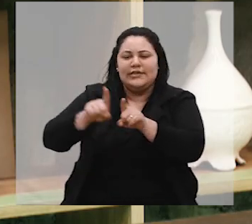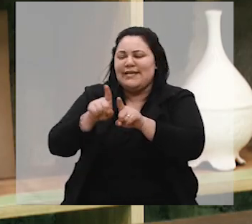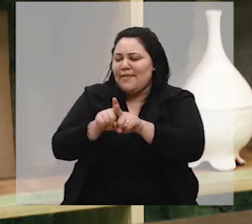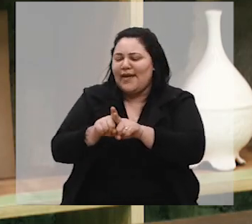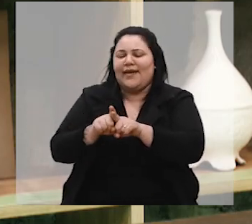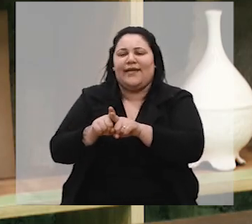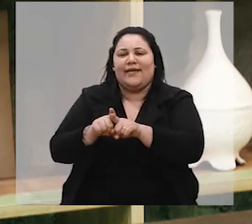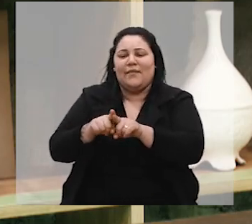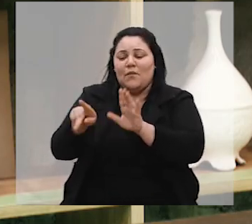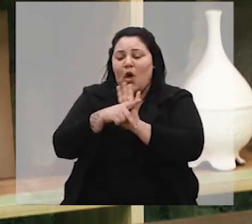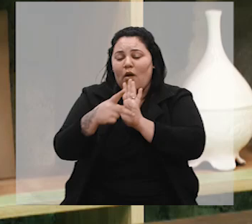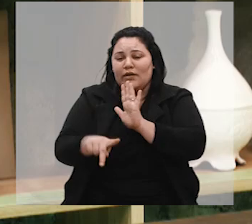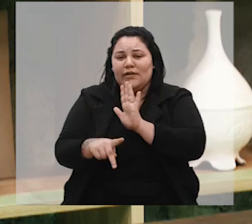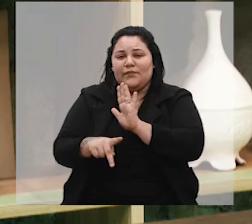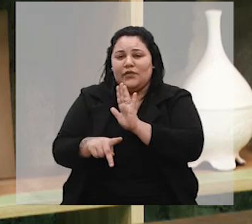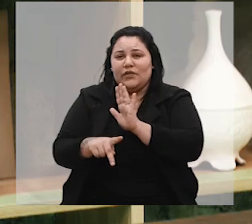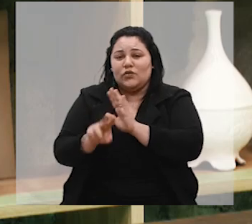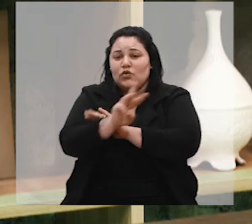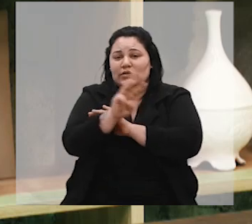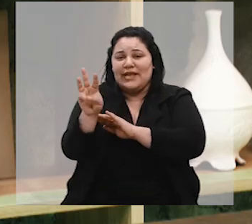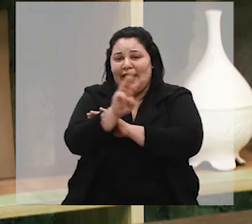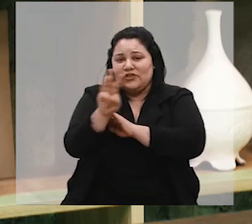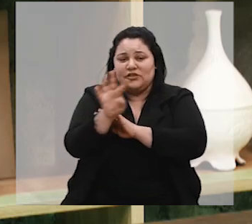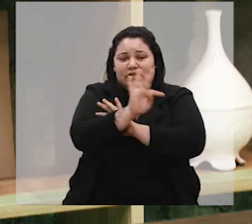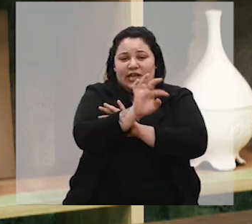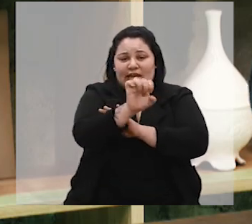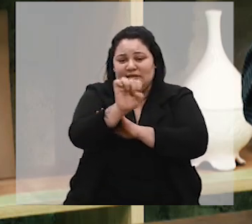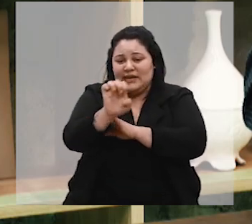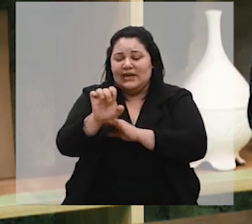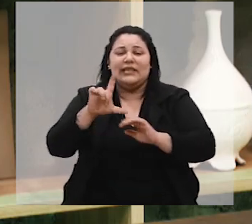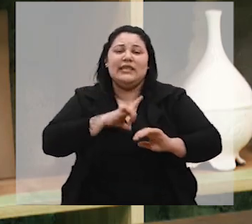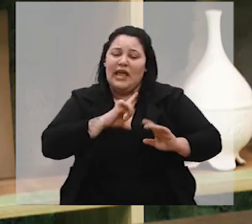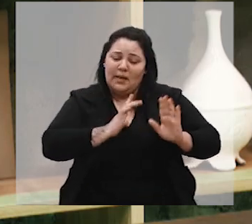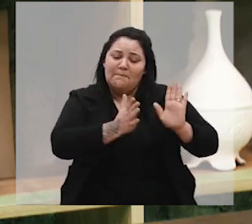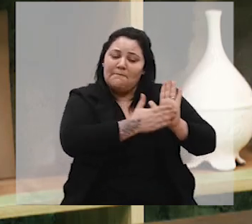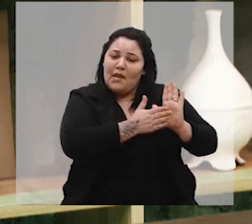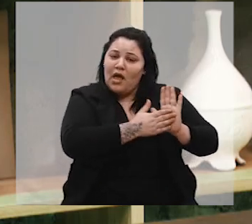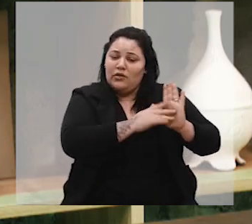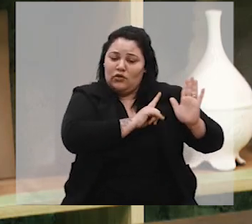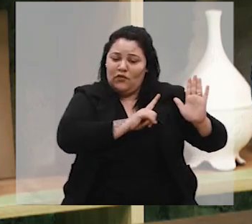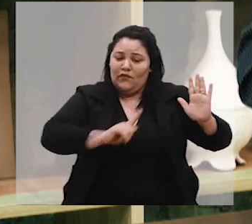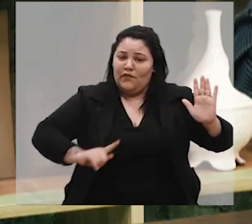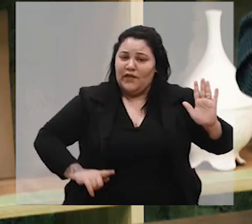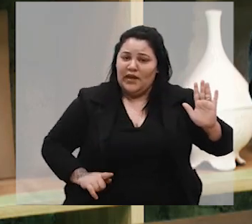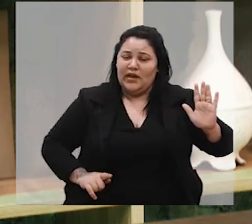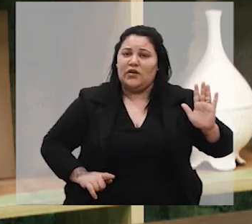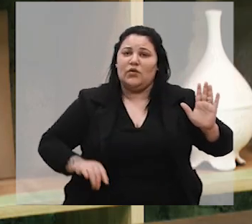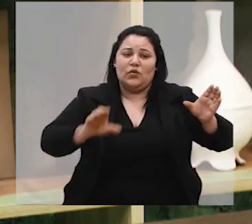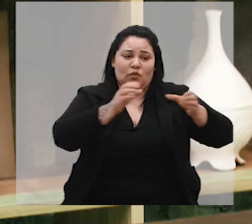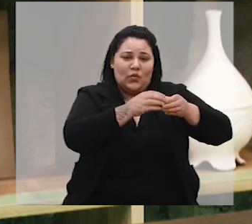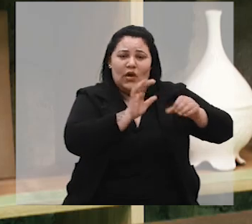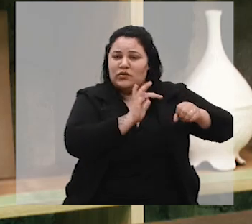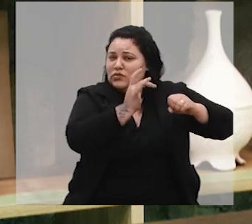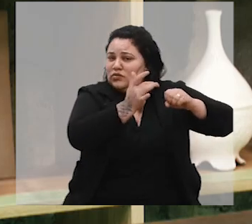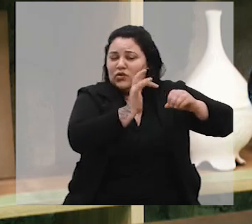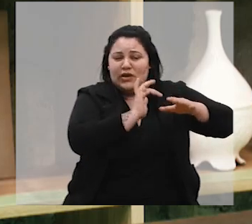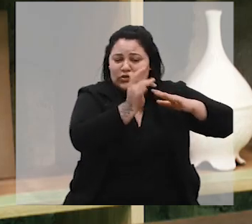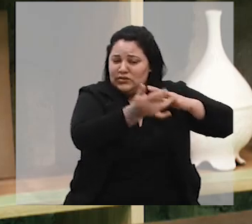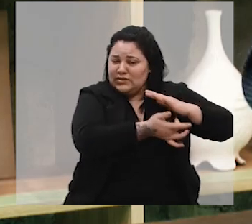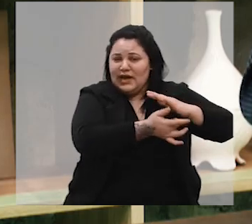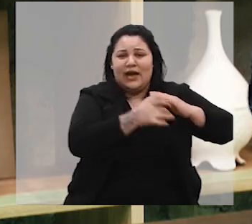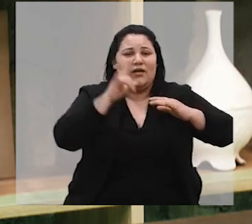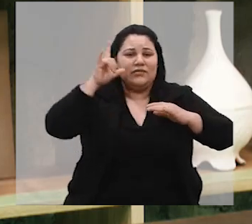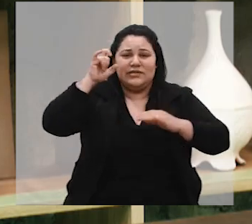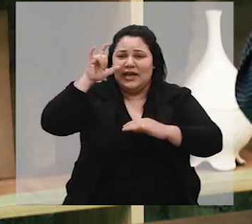vereadores da minha cidade. No site do TSE tem lá planos de governo, as redes oficiais de cada candidato, onde tu pode acessar o Instagram,